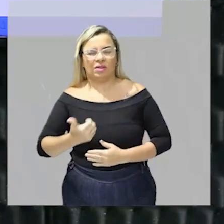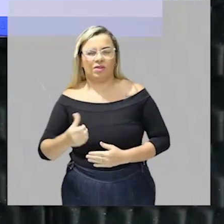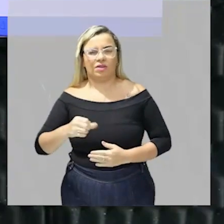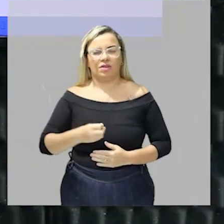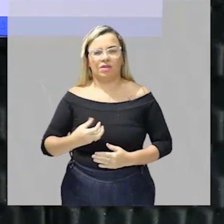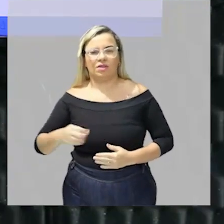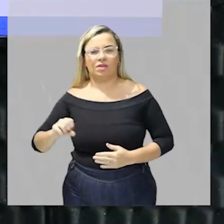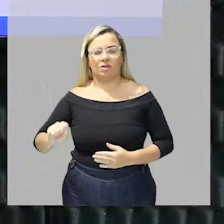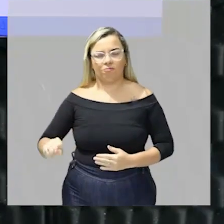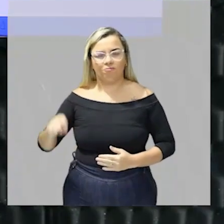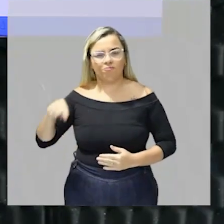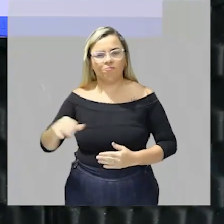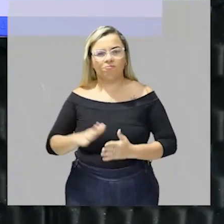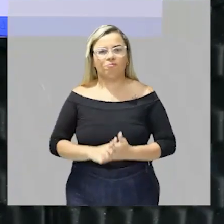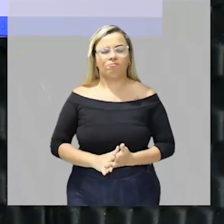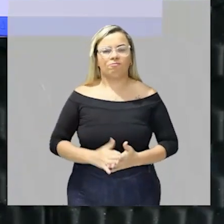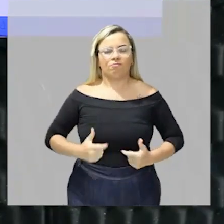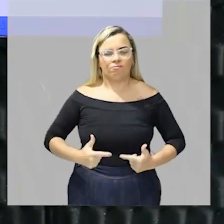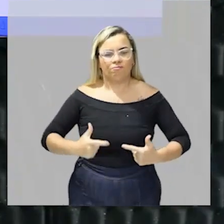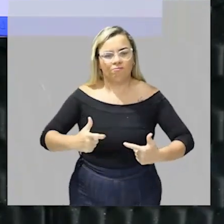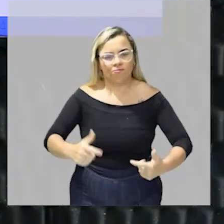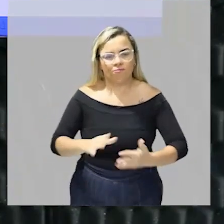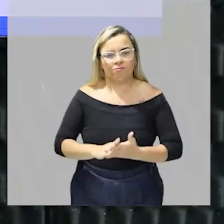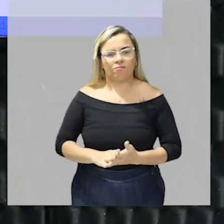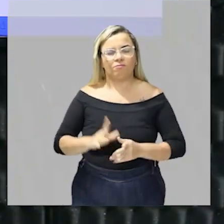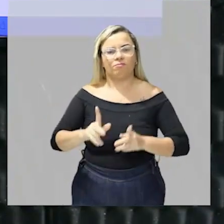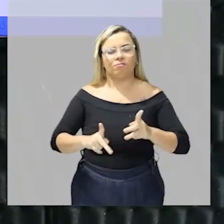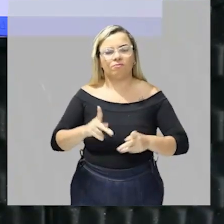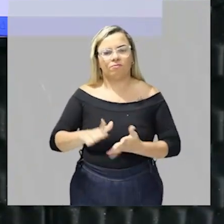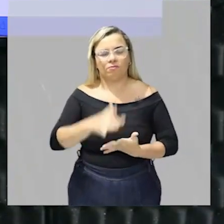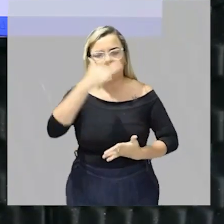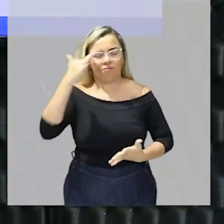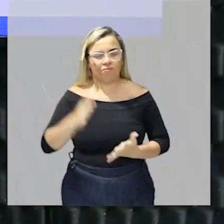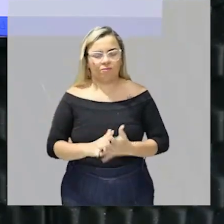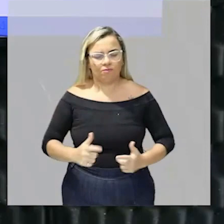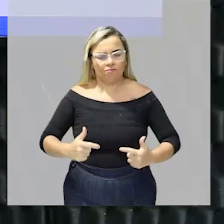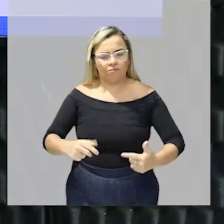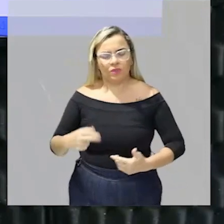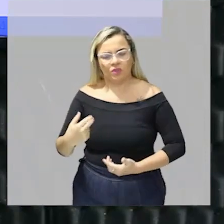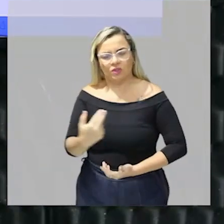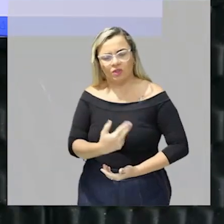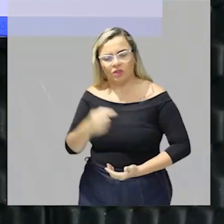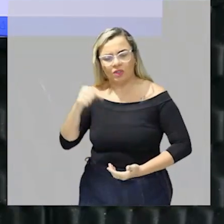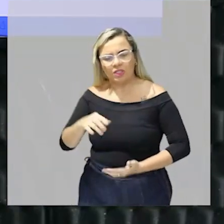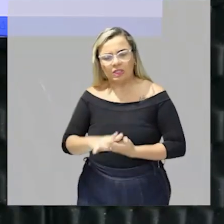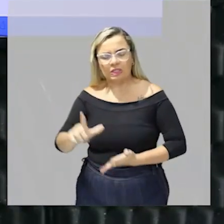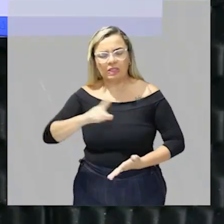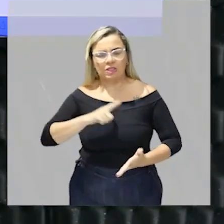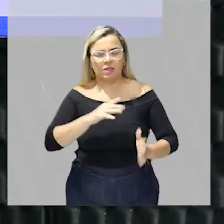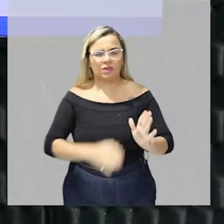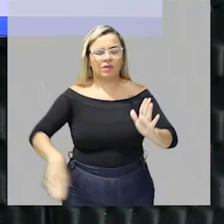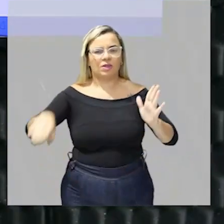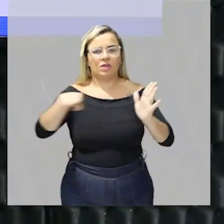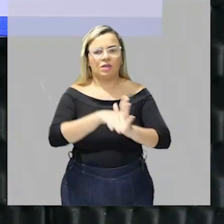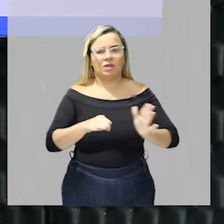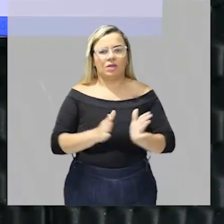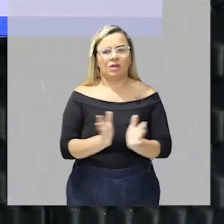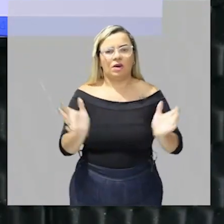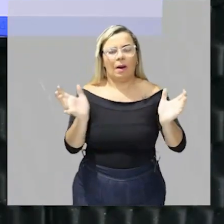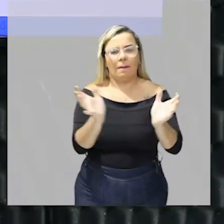1938, uma guerra civil onde nós teremos, na verdade, a chegada do